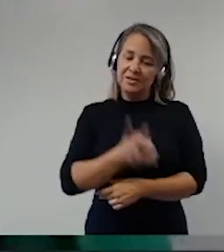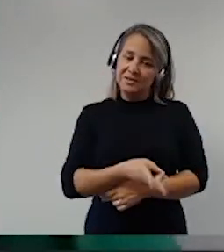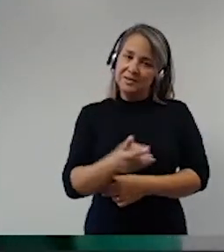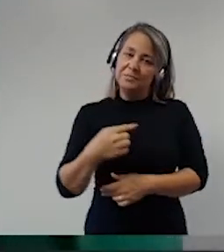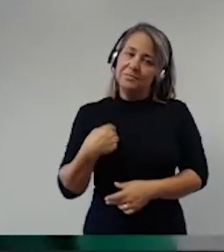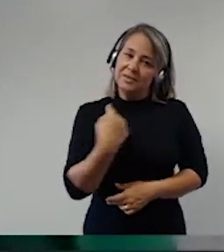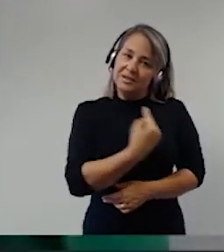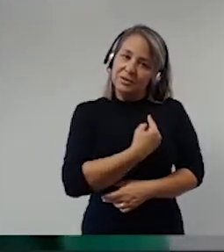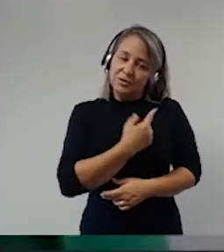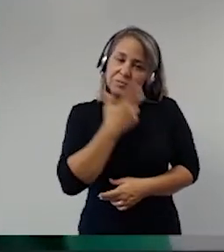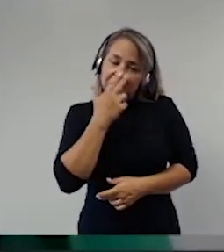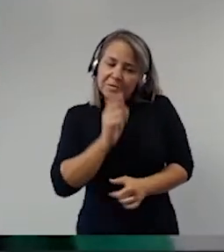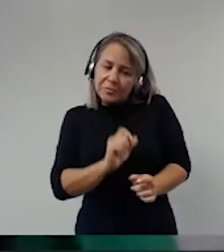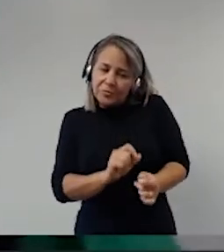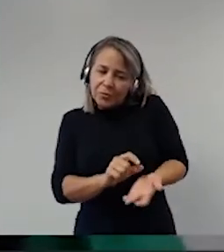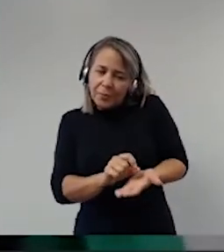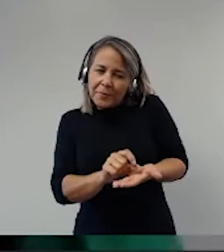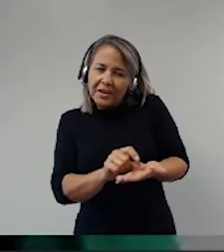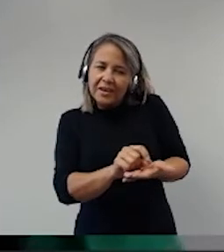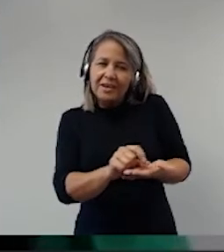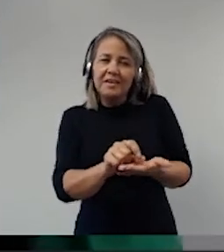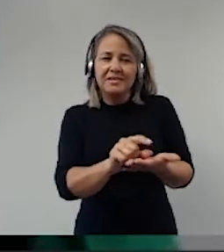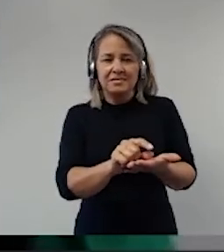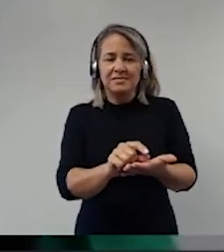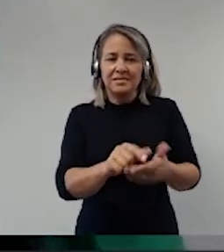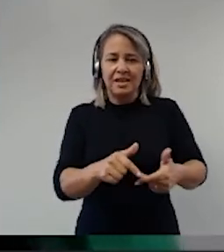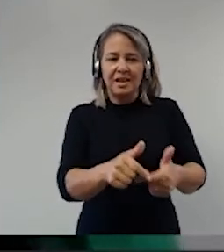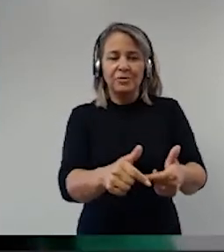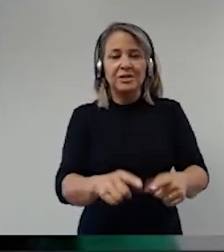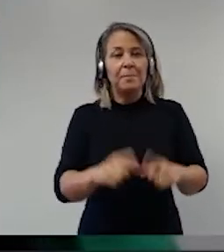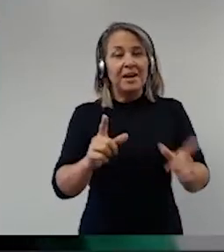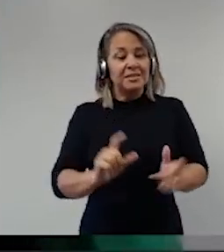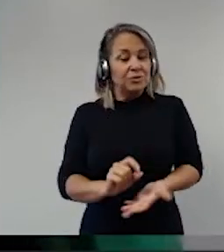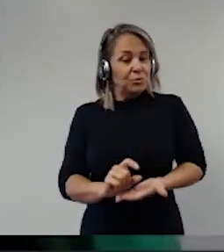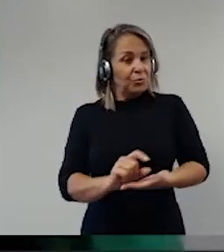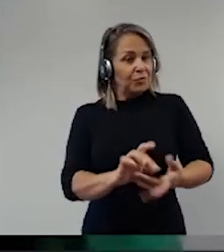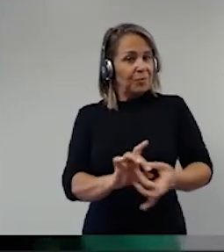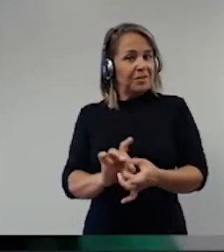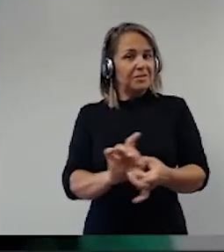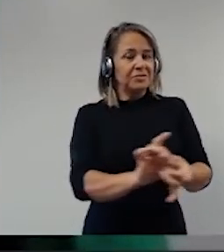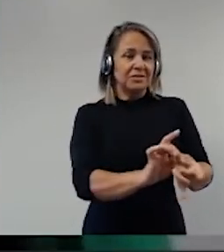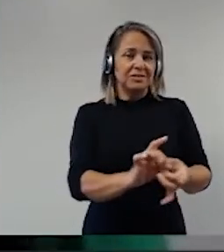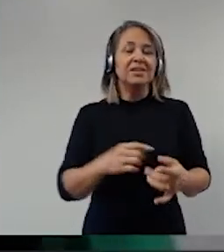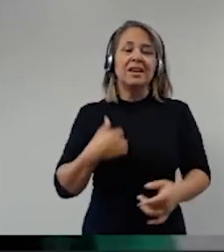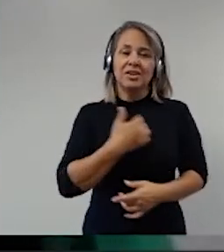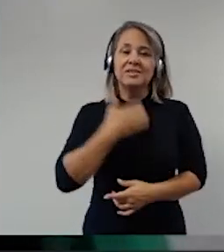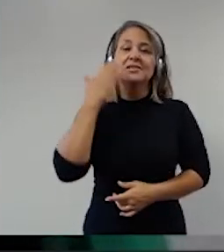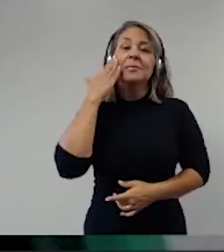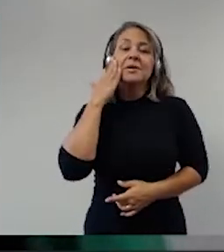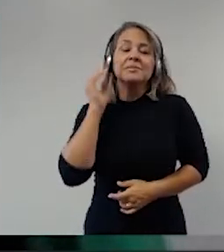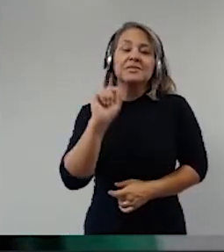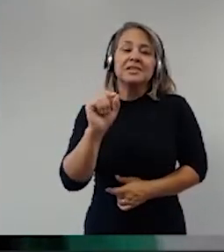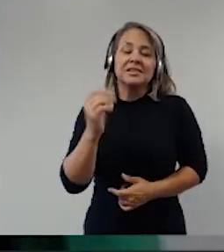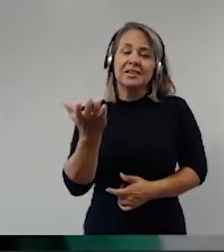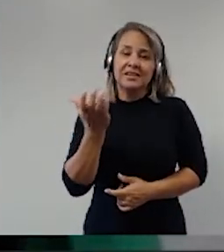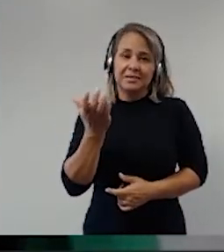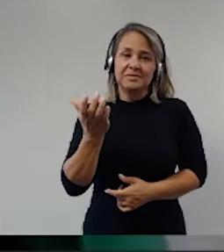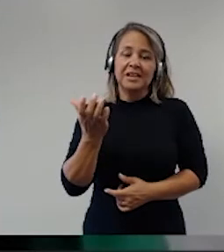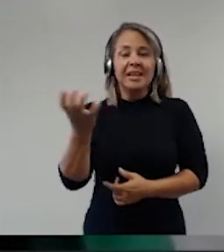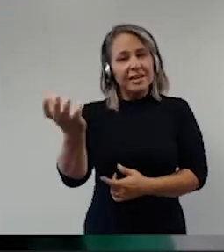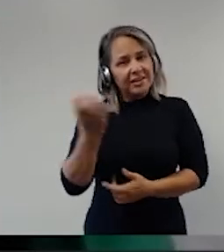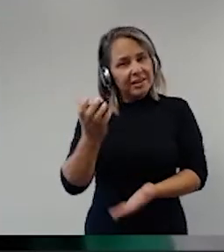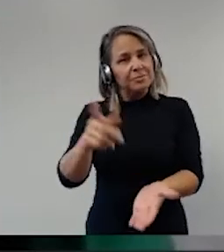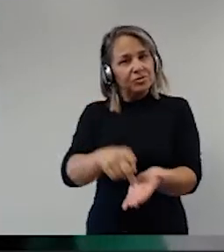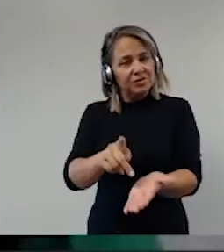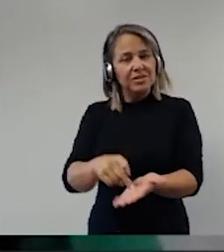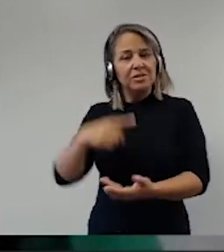nós somos formigas no meio dessa luta, mas nós somos formigas unidas. Nós sabemos o que nós queremos, e nós queremos uma